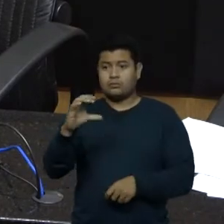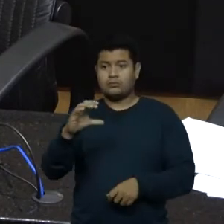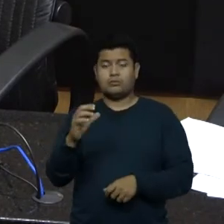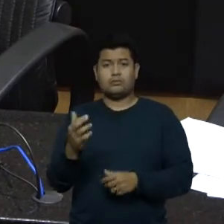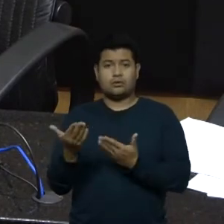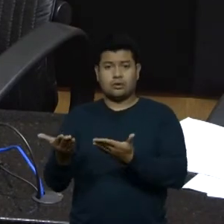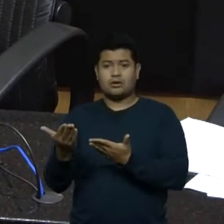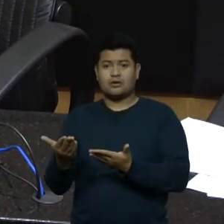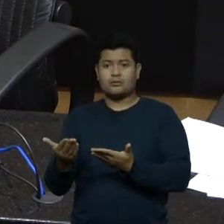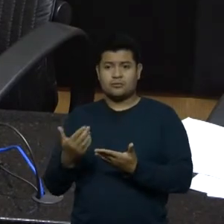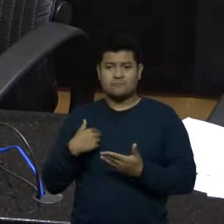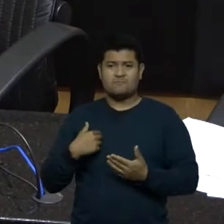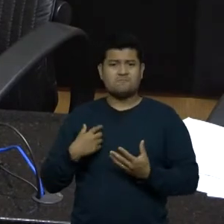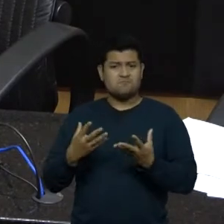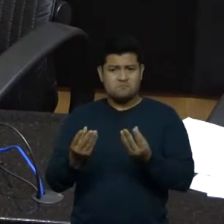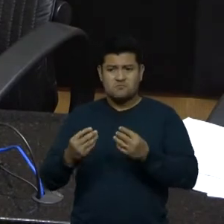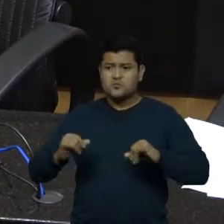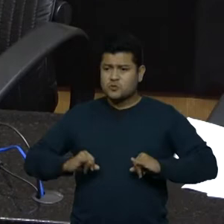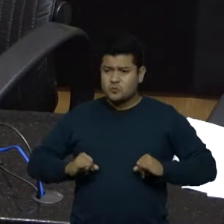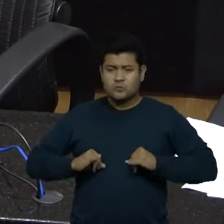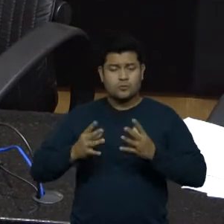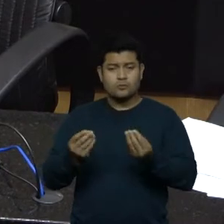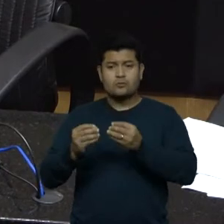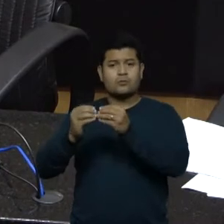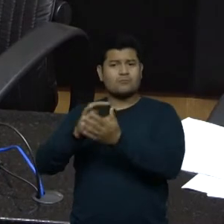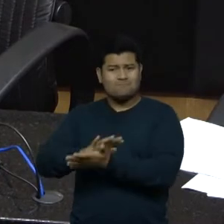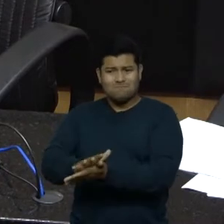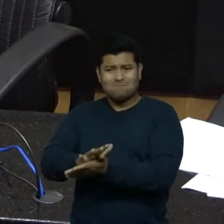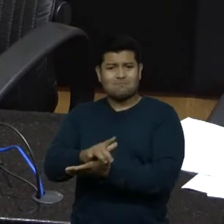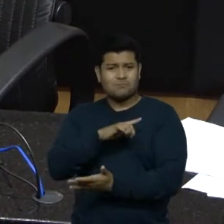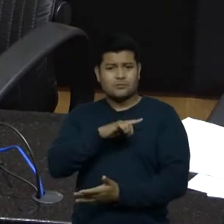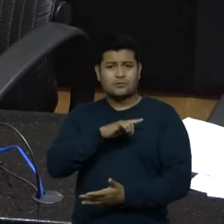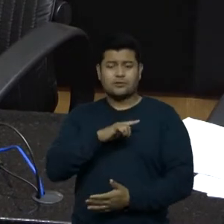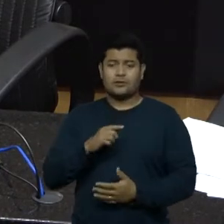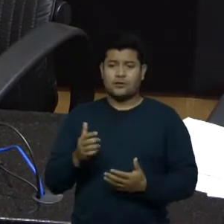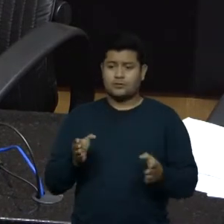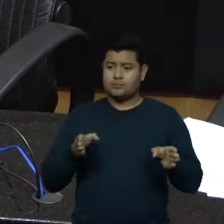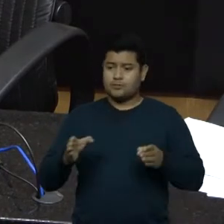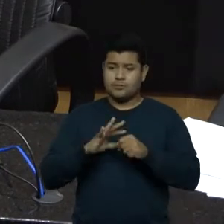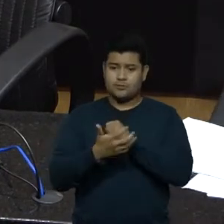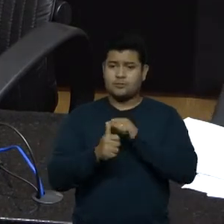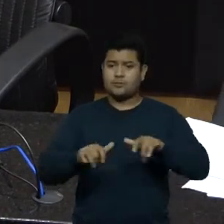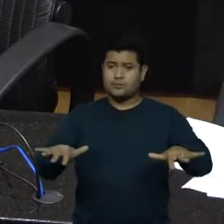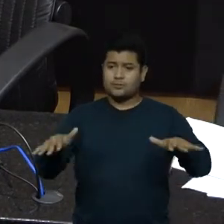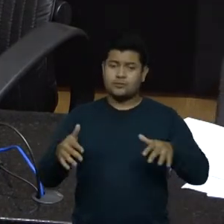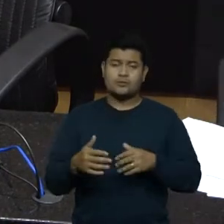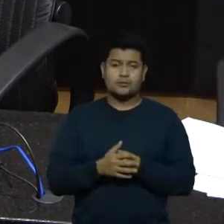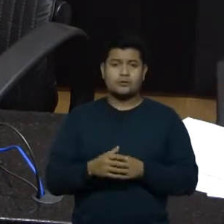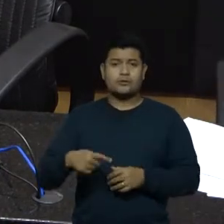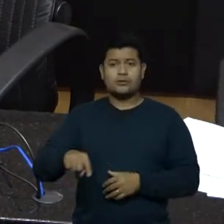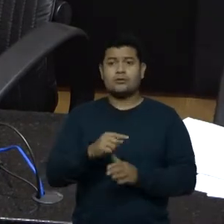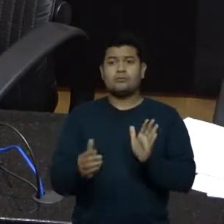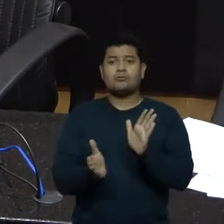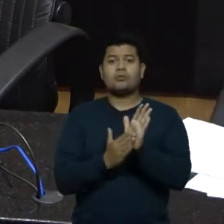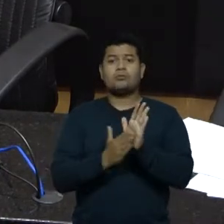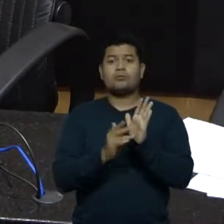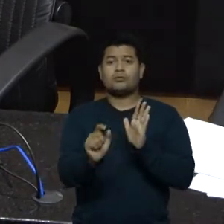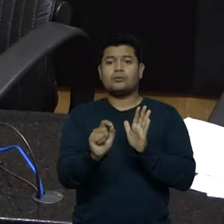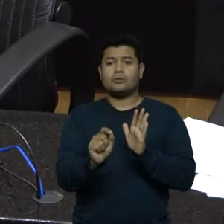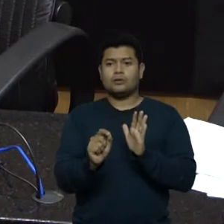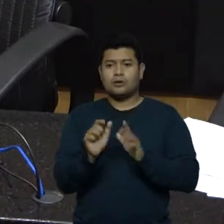extremamente massacrado durante o processo de poderia mas nós estamos propondo ajudar o setor